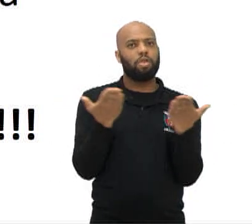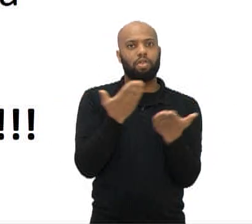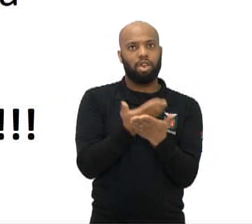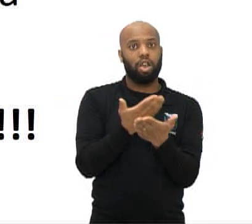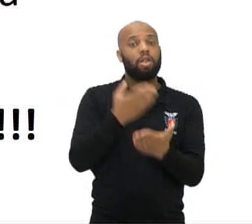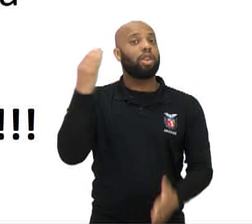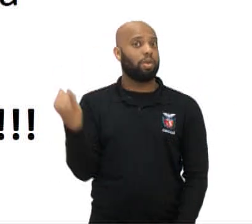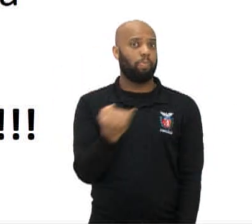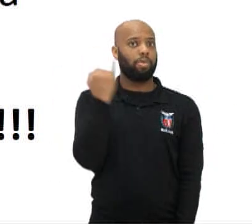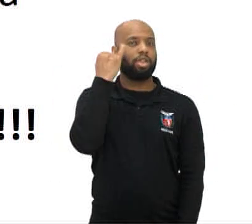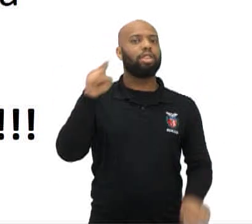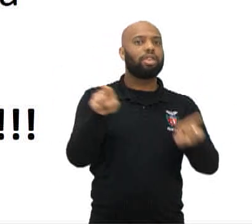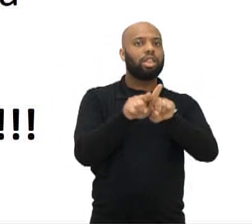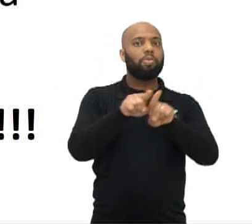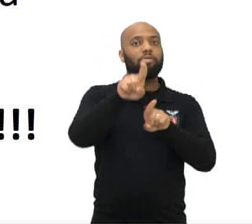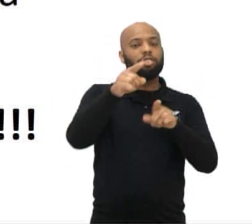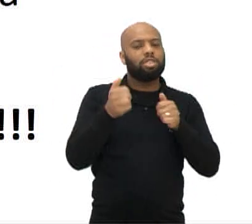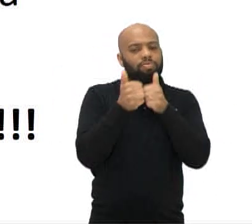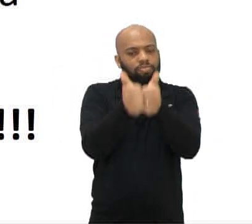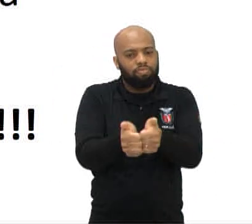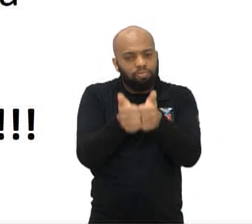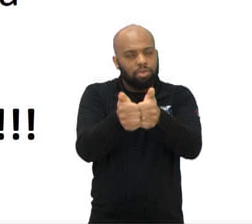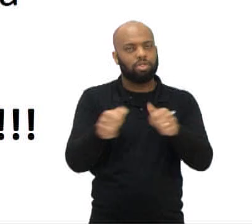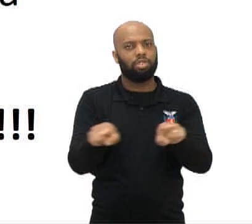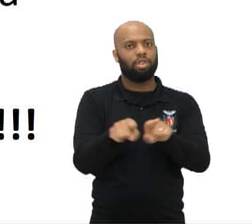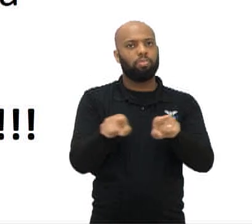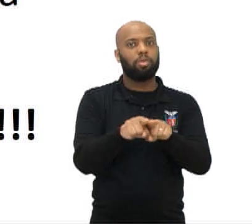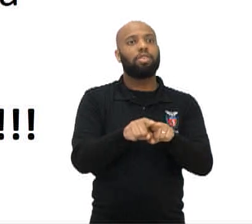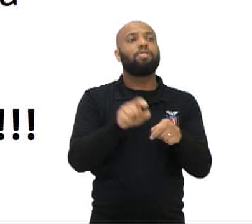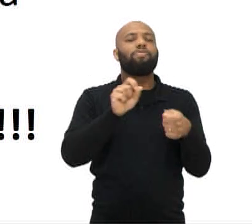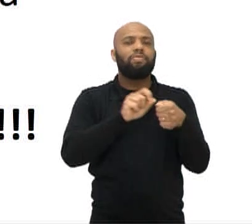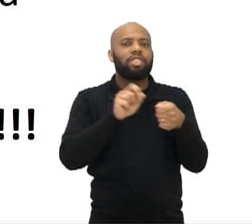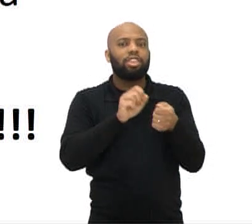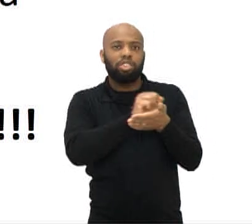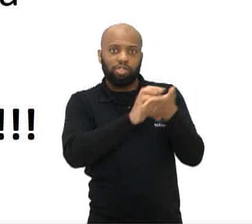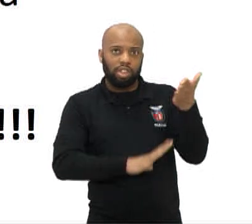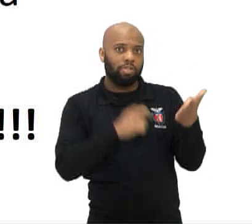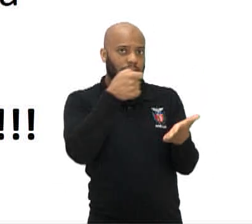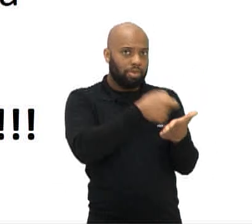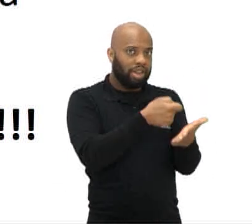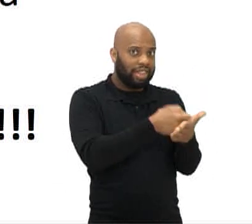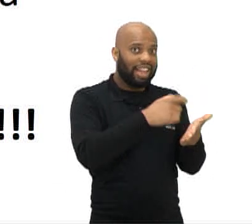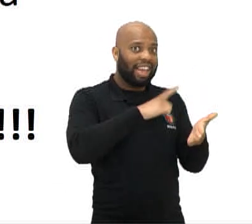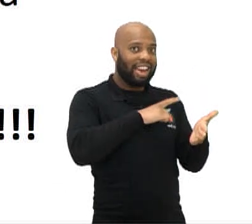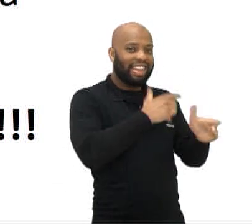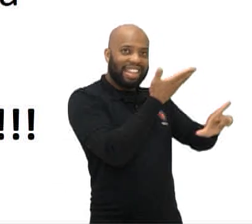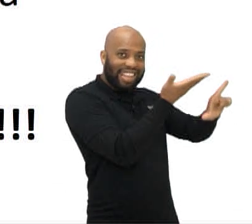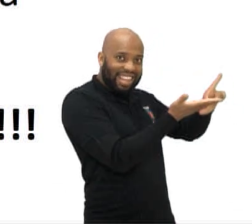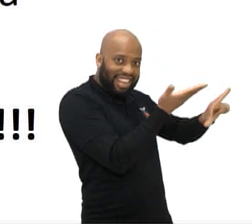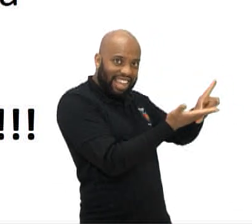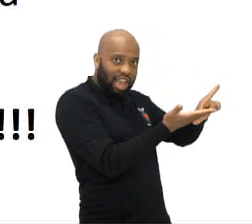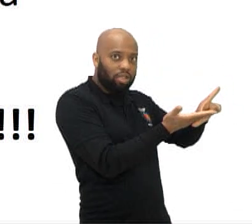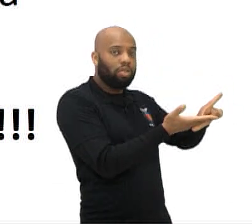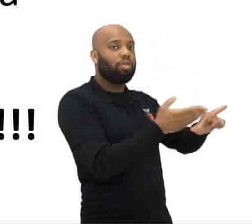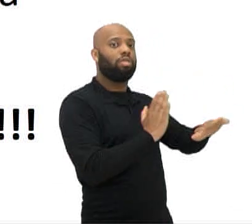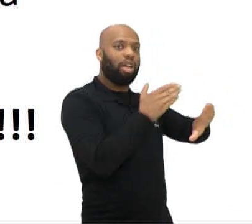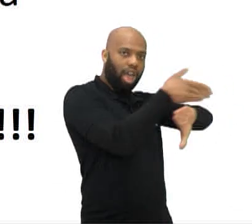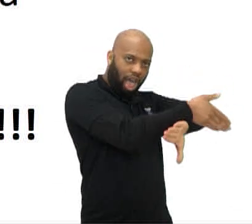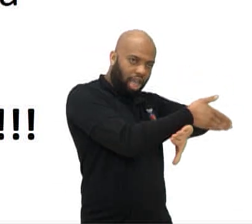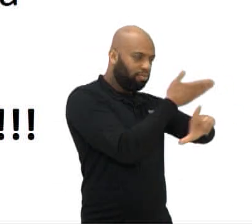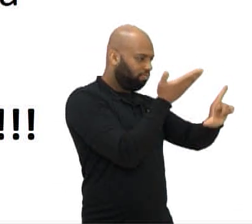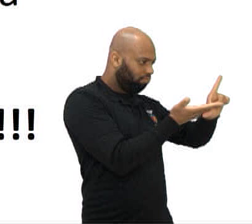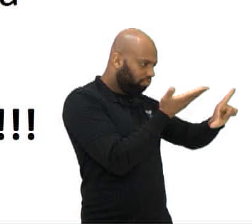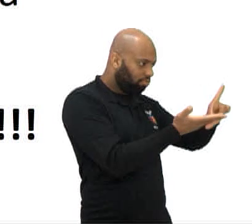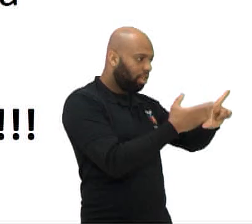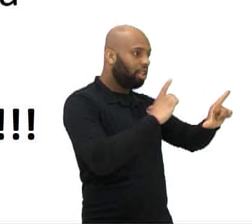vocês acompanharem ali e terem, né? Fazer a atividade obrigatória para o registro da presença. Então, vocês entram no